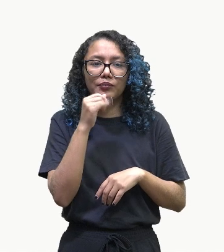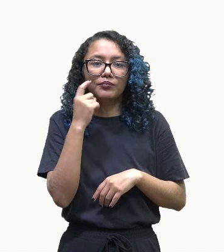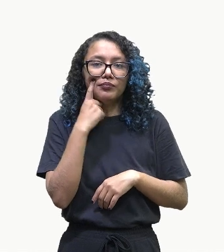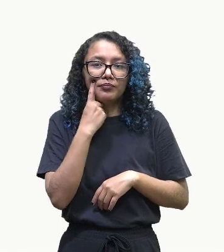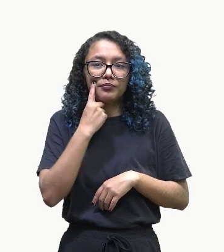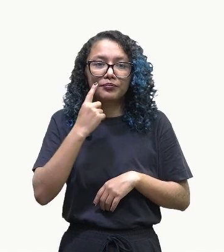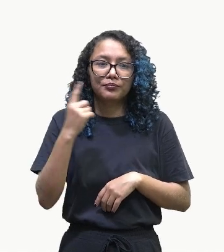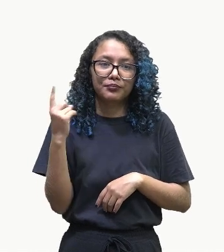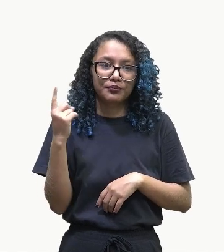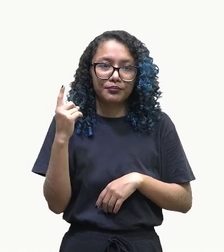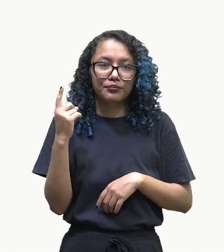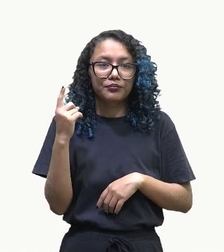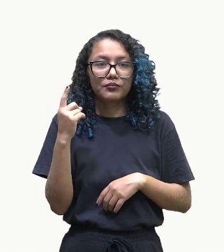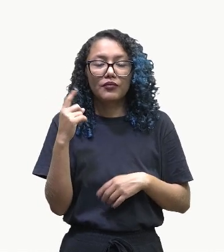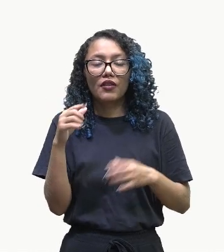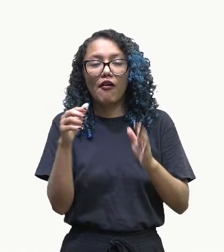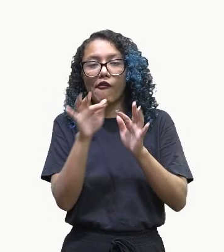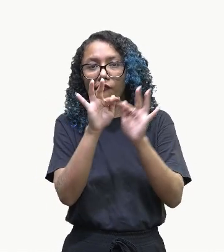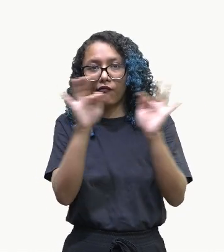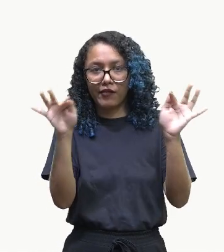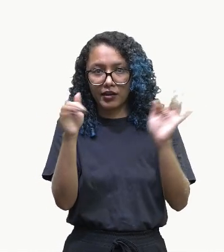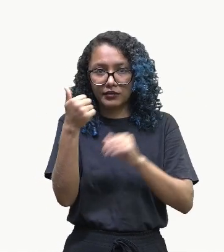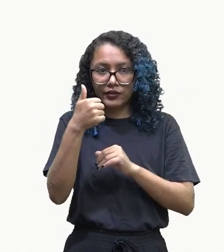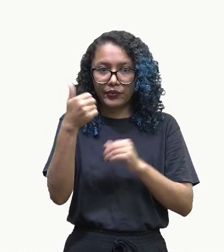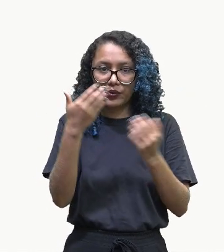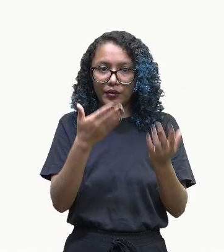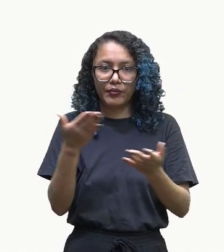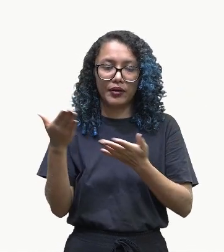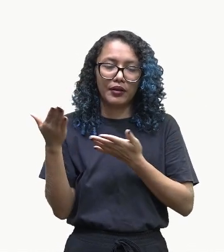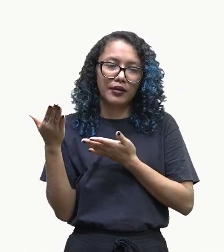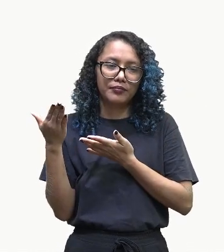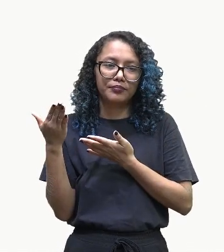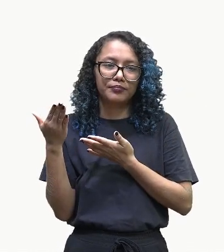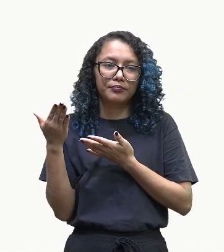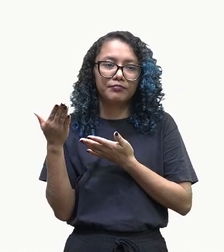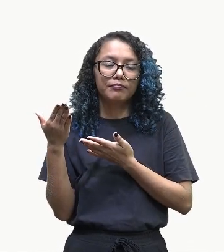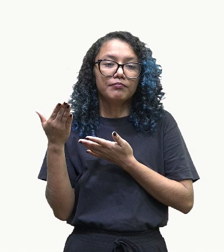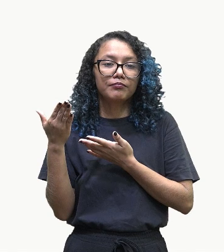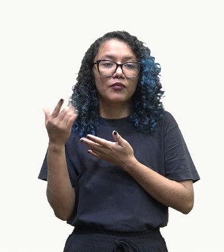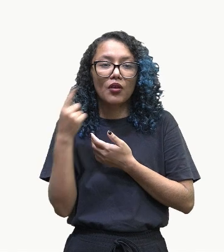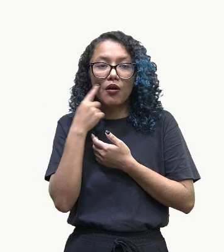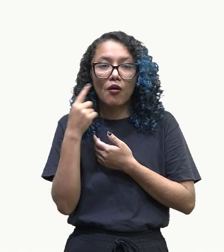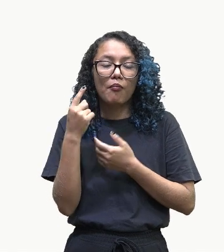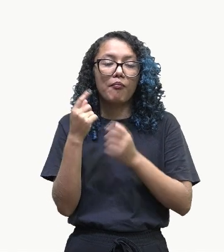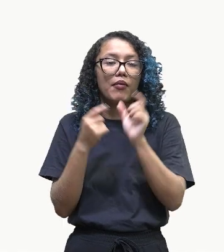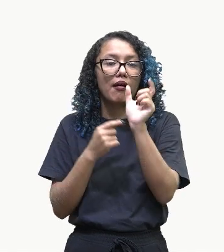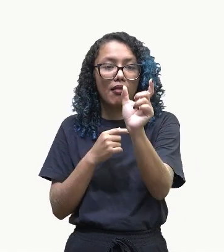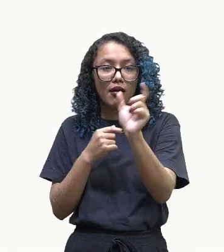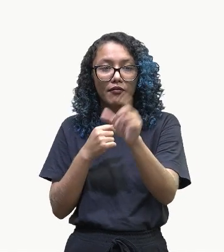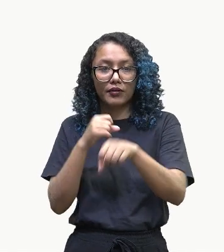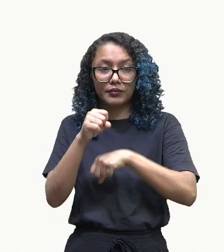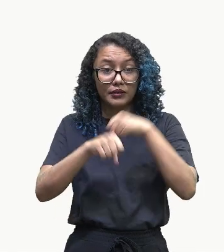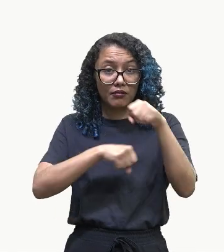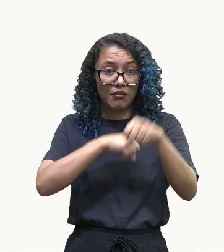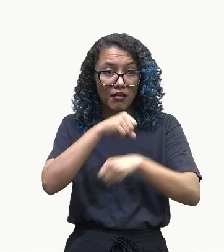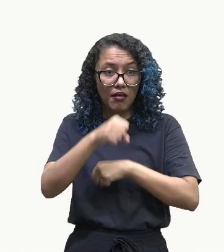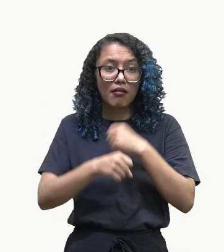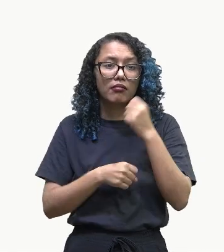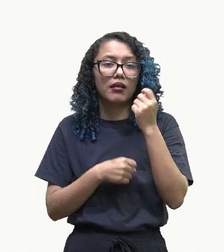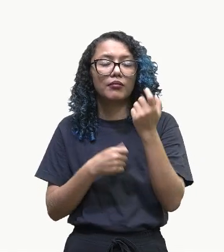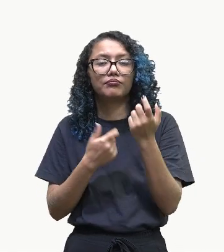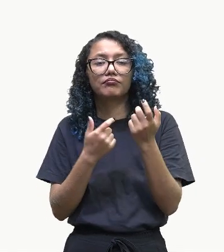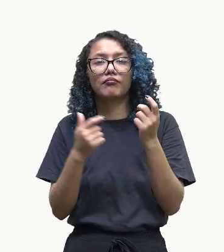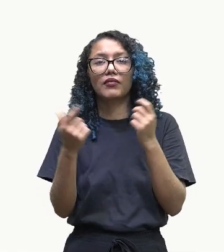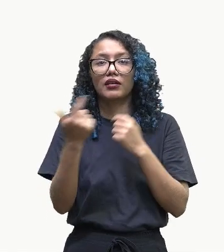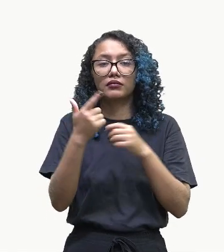cada vez circulam mais bicicletas por los parques. La